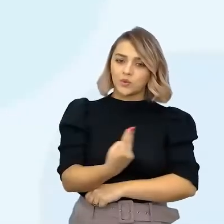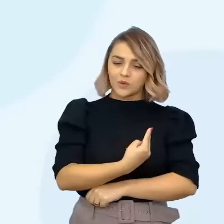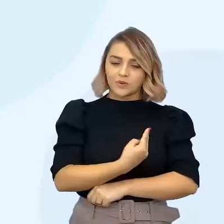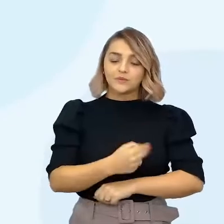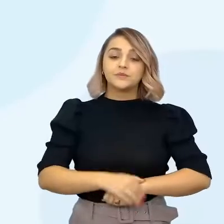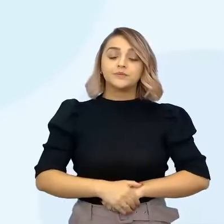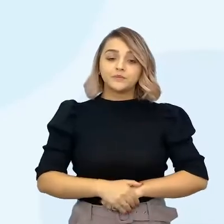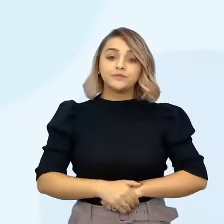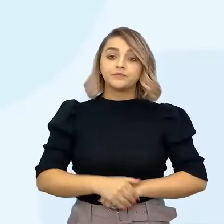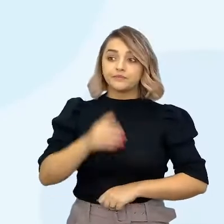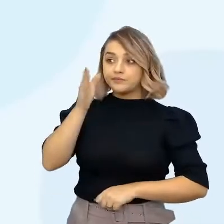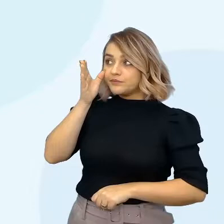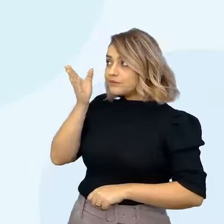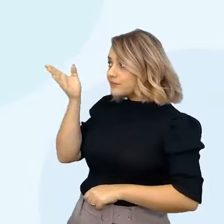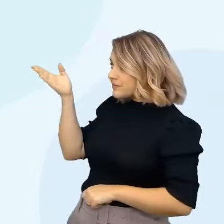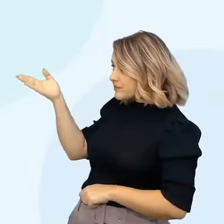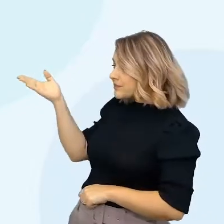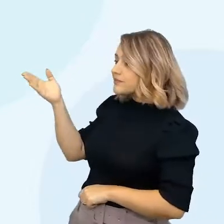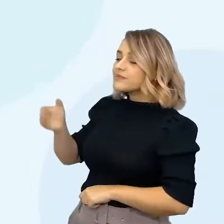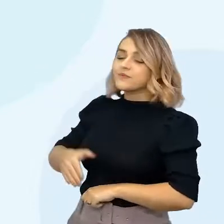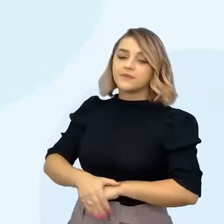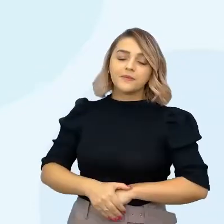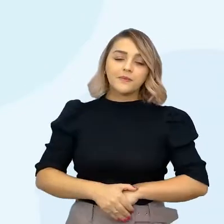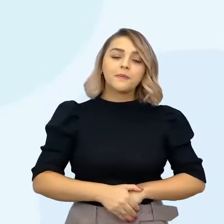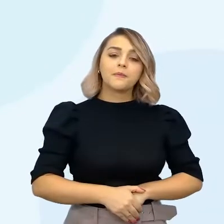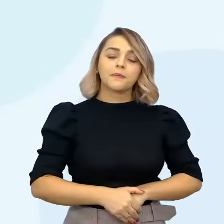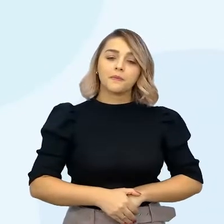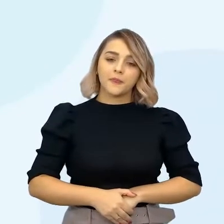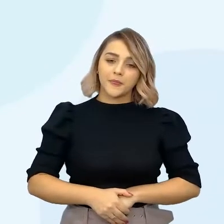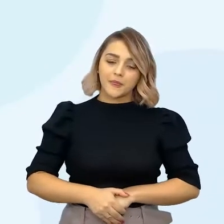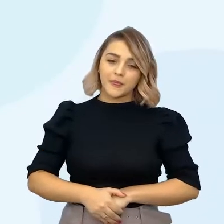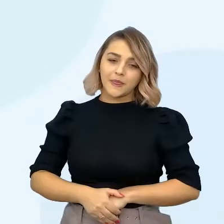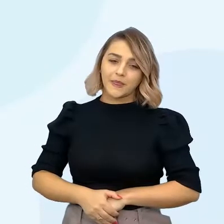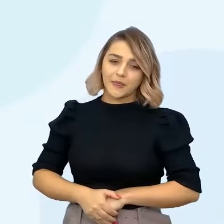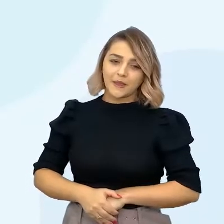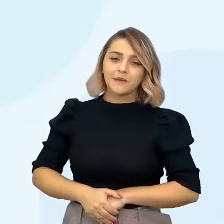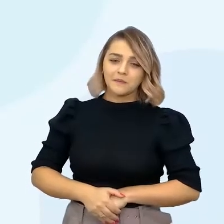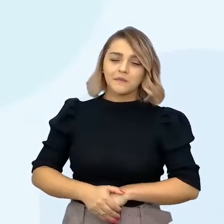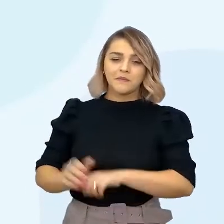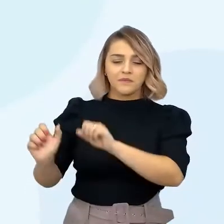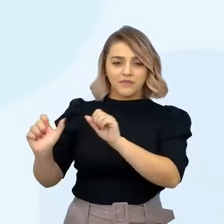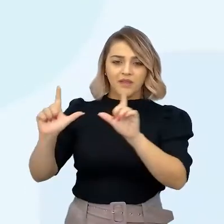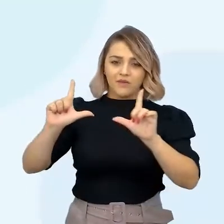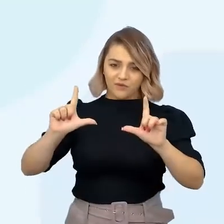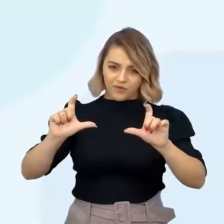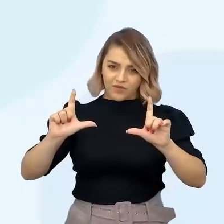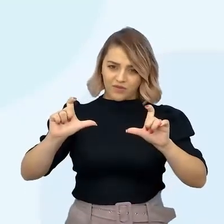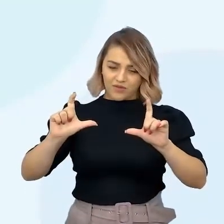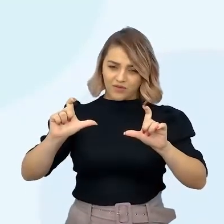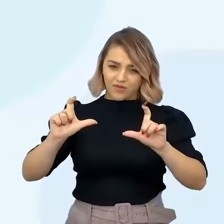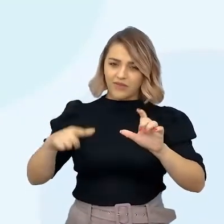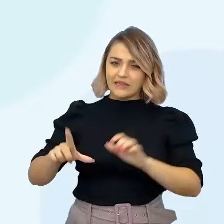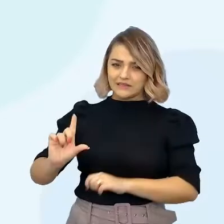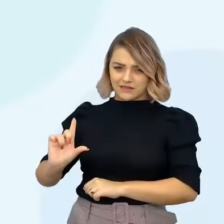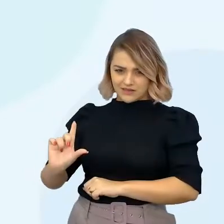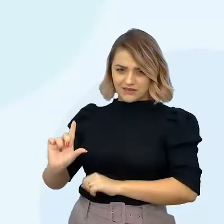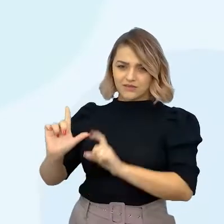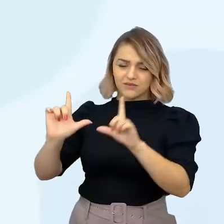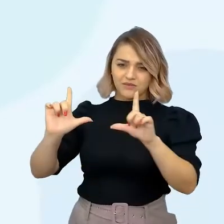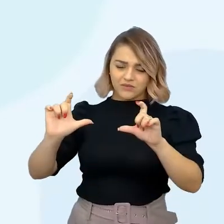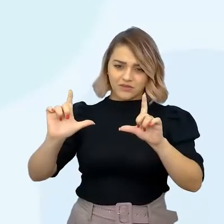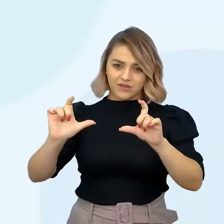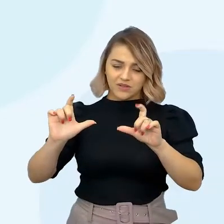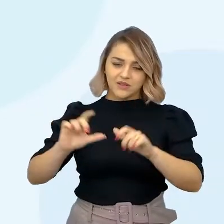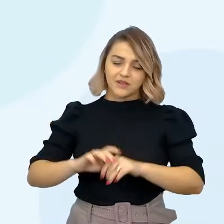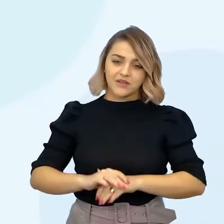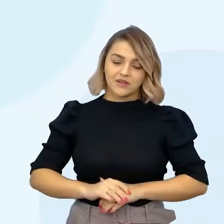dos solos, né? Nós temos aí não tem uma imagem anterior, depois, antes, solos.